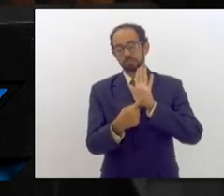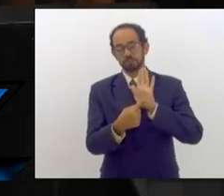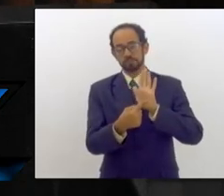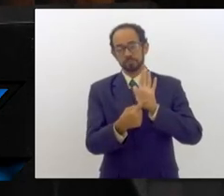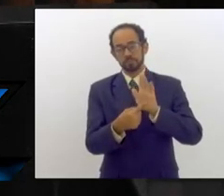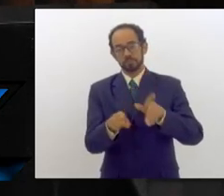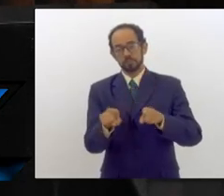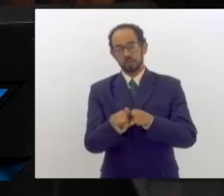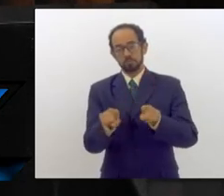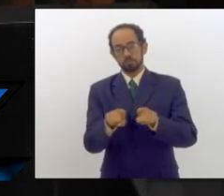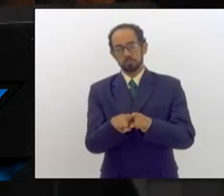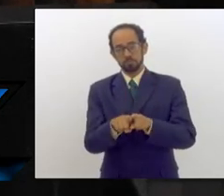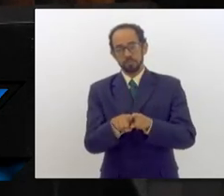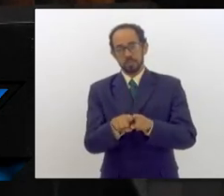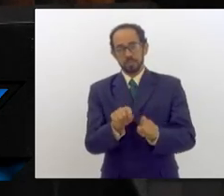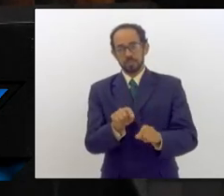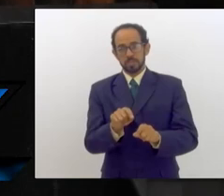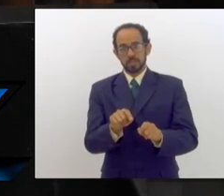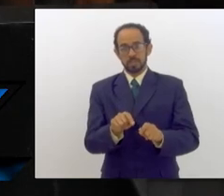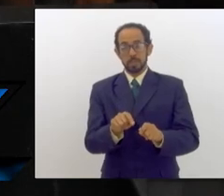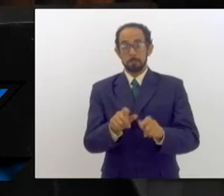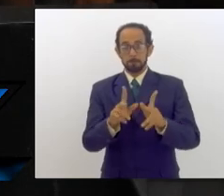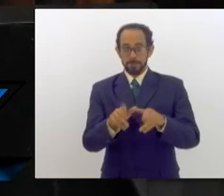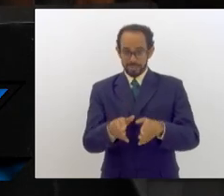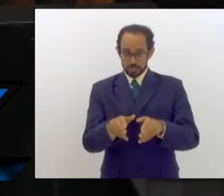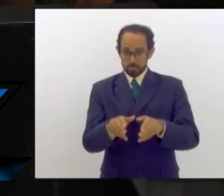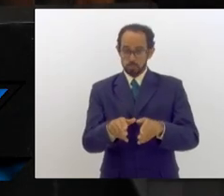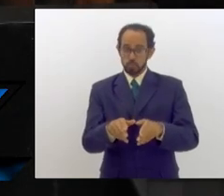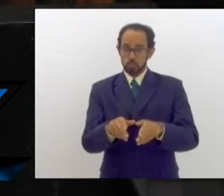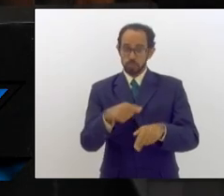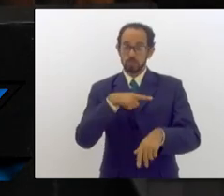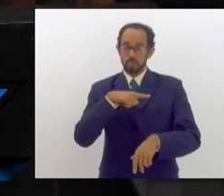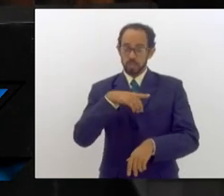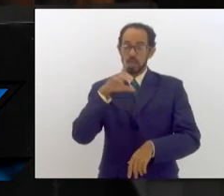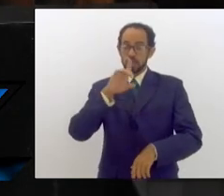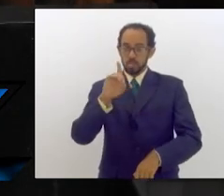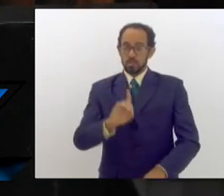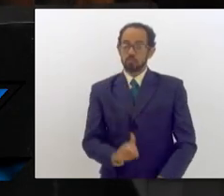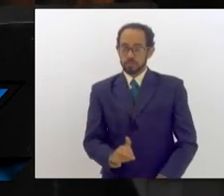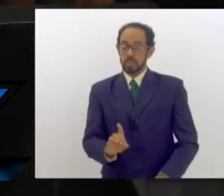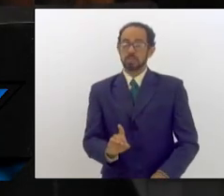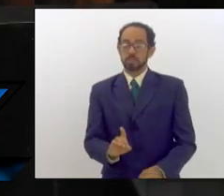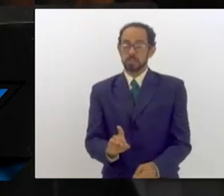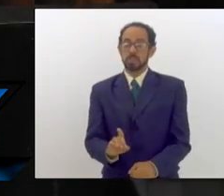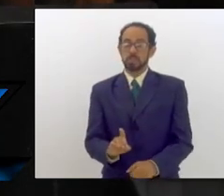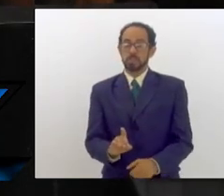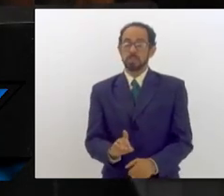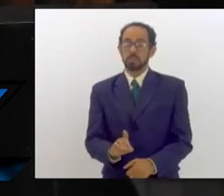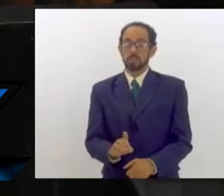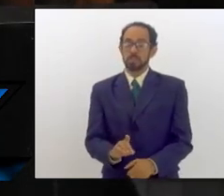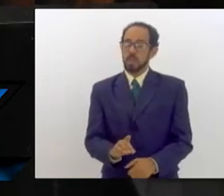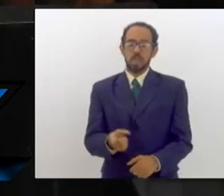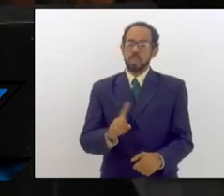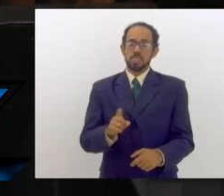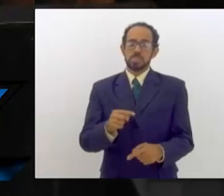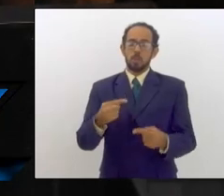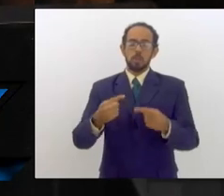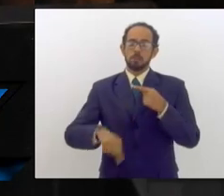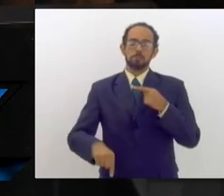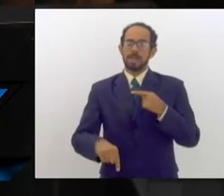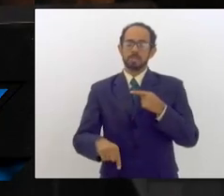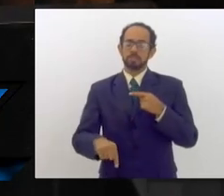até tendo sendo portador de alguma deficiência isso não as impediam